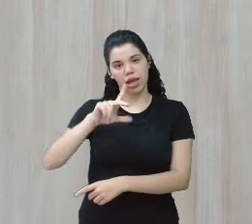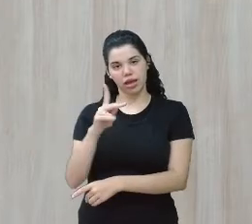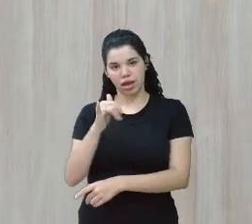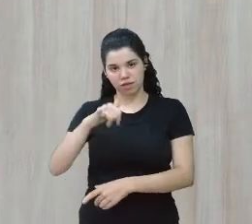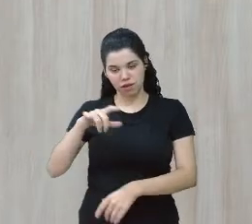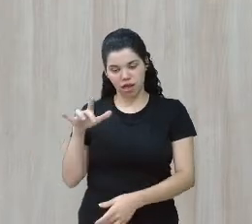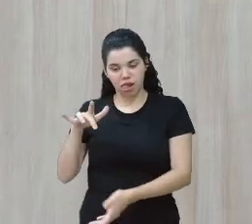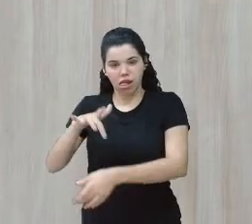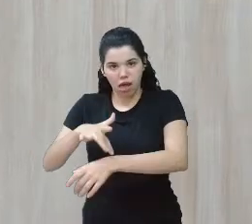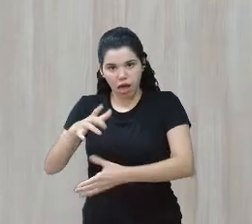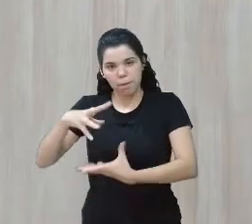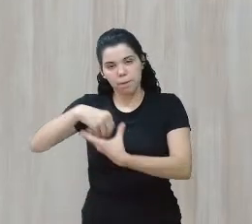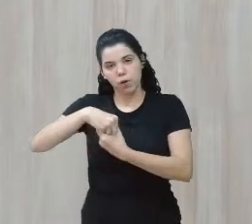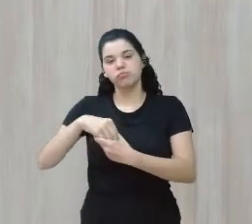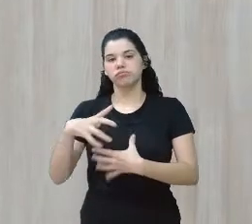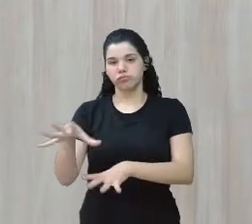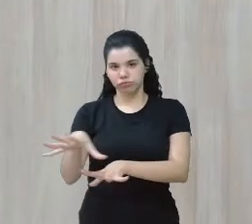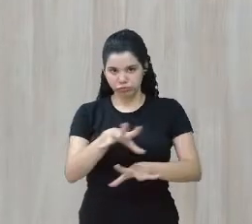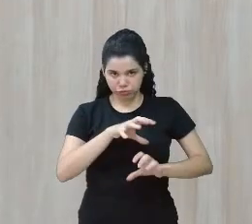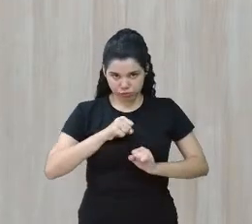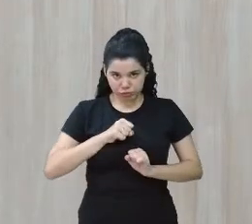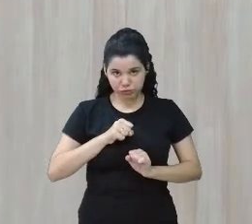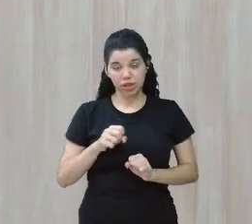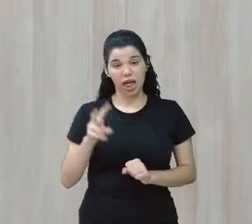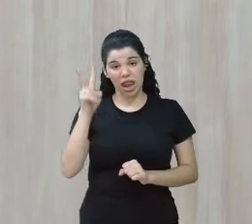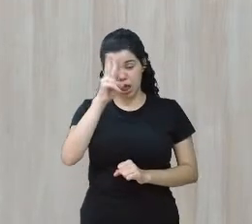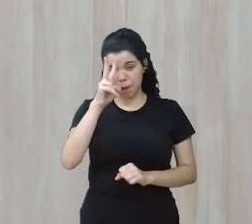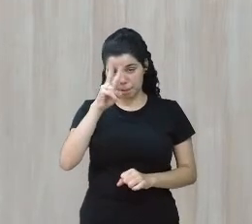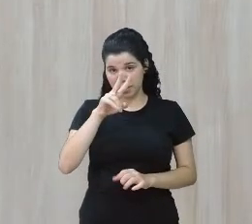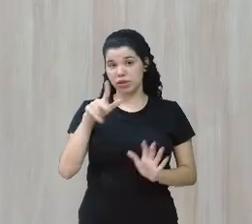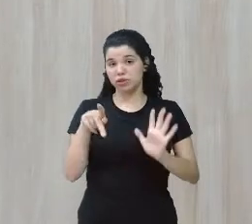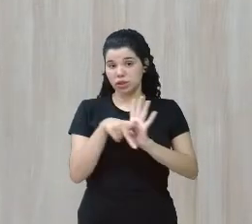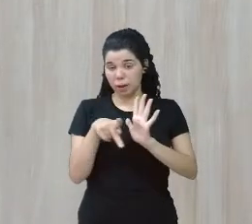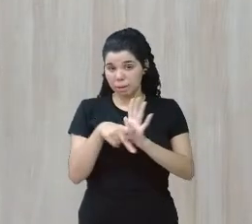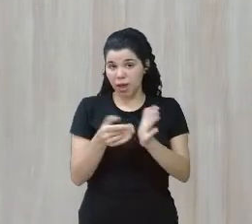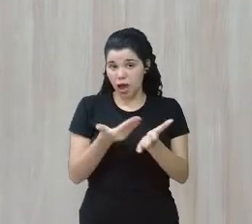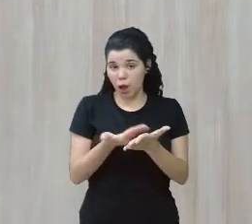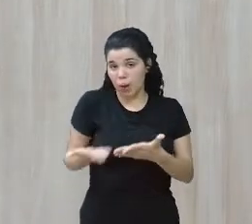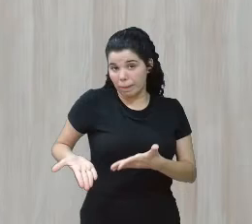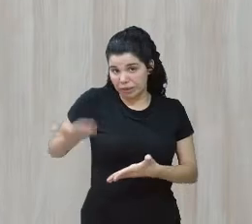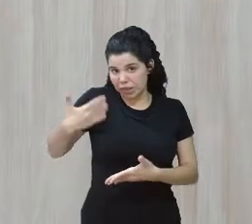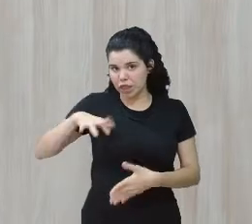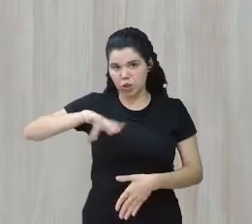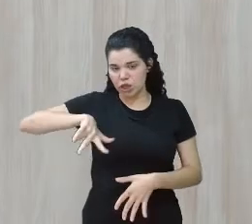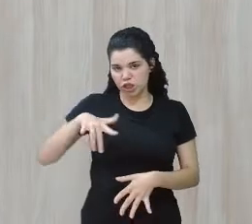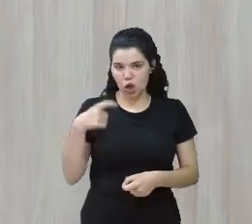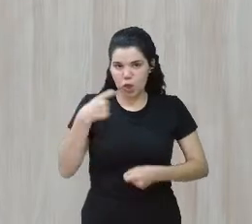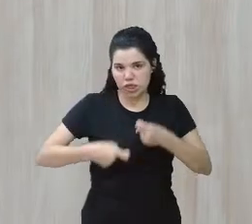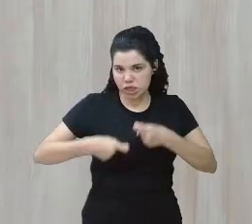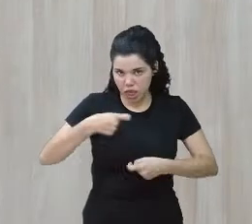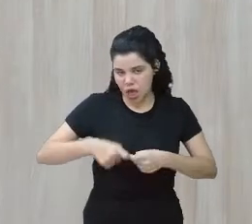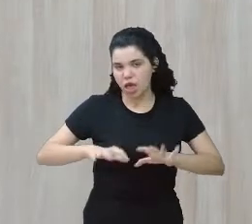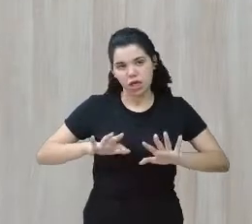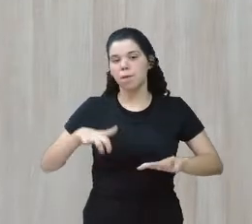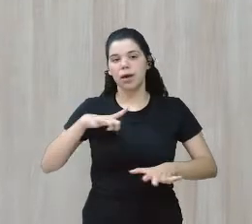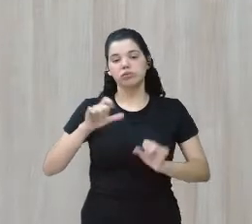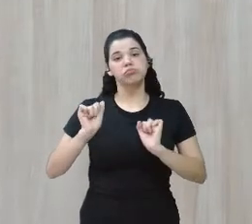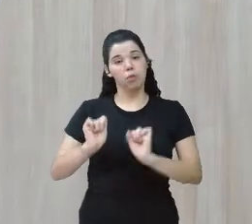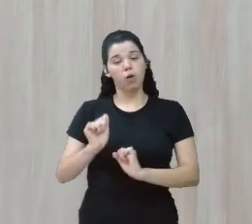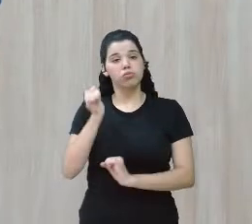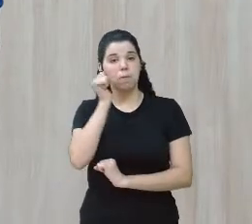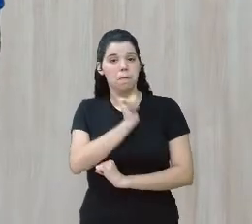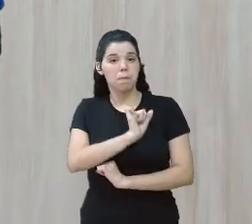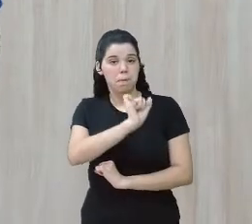aula anterior. Então, não é só o contato sexual, também a gente está vendo aqui que também de mãe